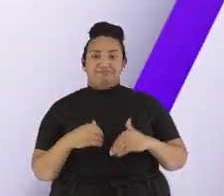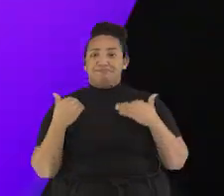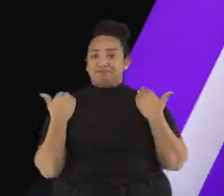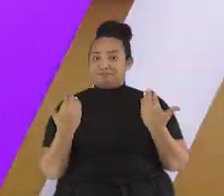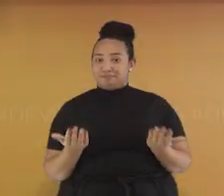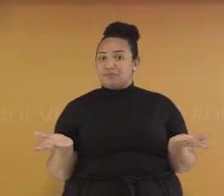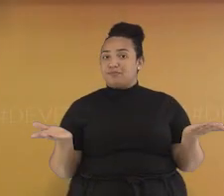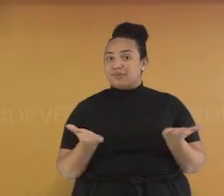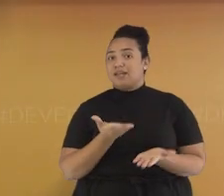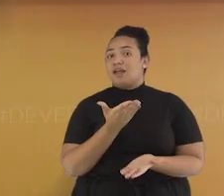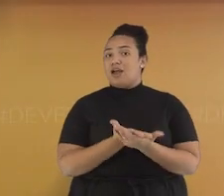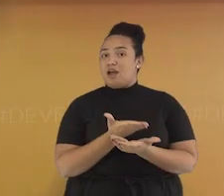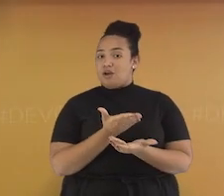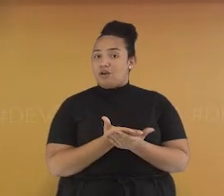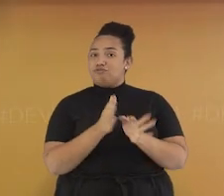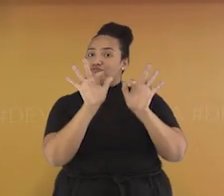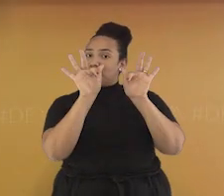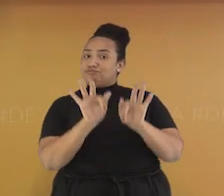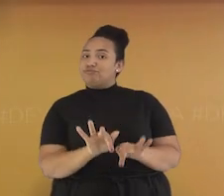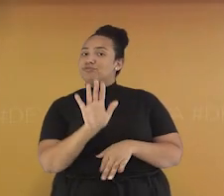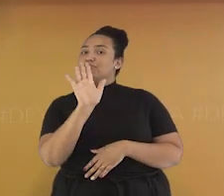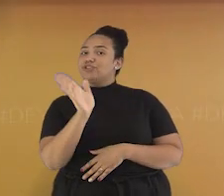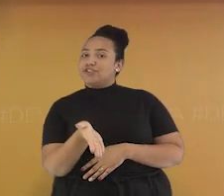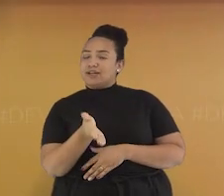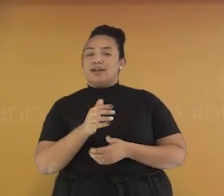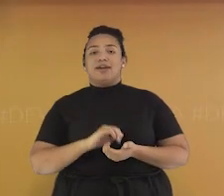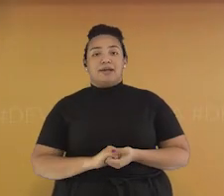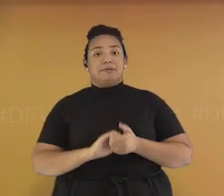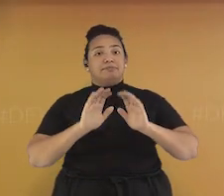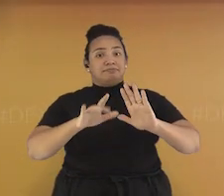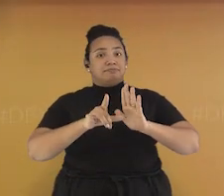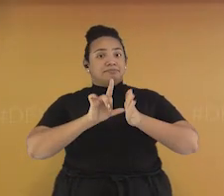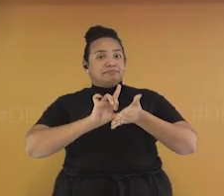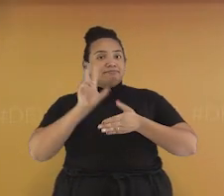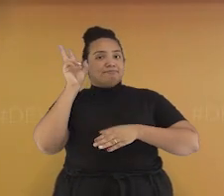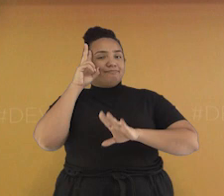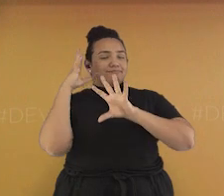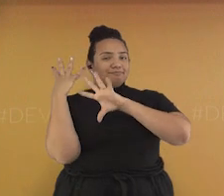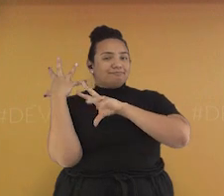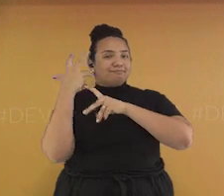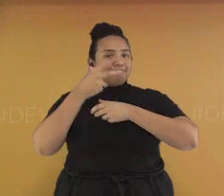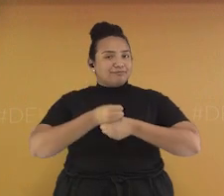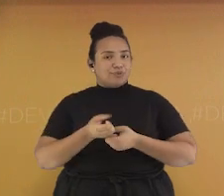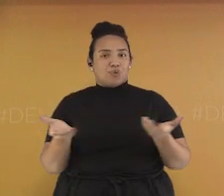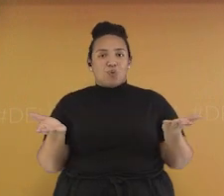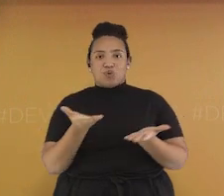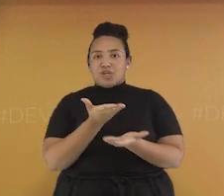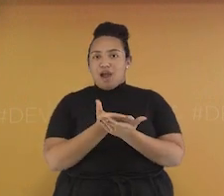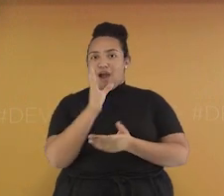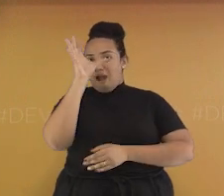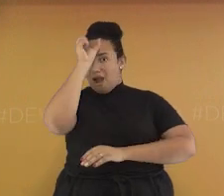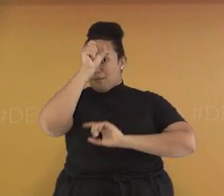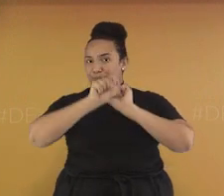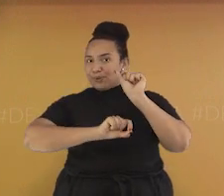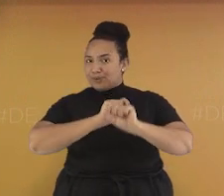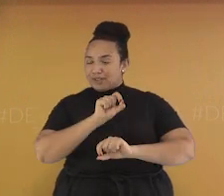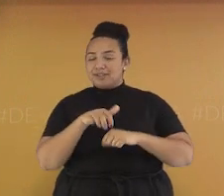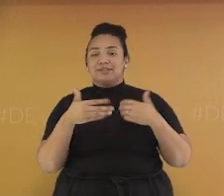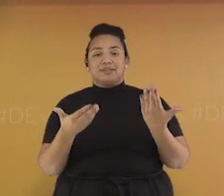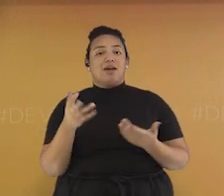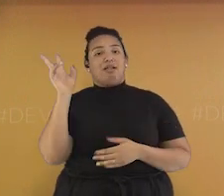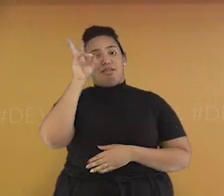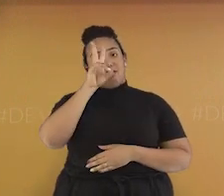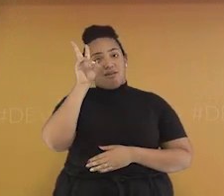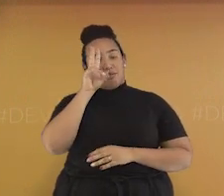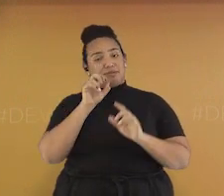Breno. você. Bem, pessoal, nossa aula está chegando ao fim. Mas antes de relembrarmos o que aprendemos na aula de